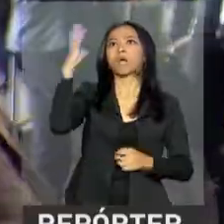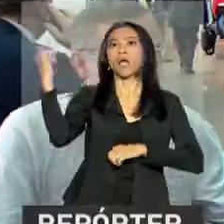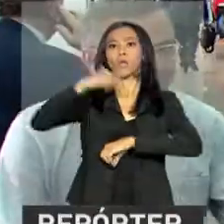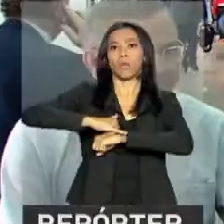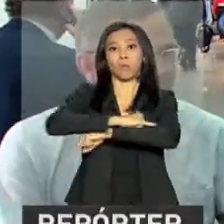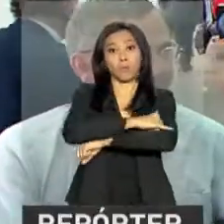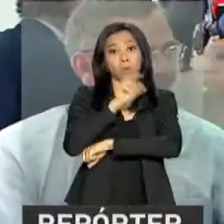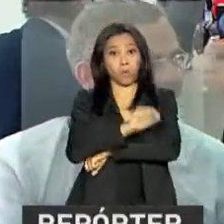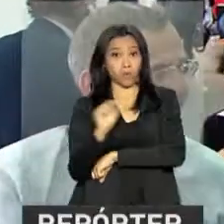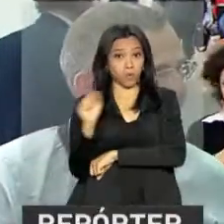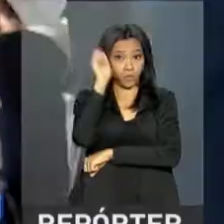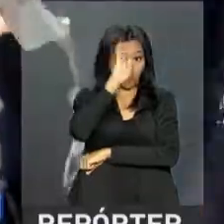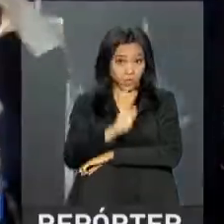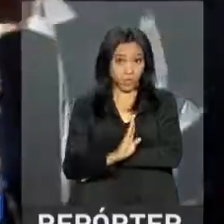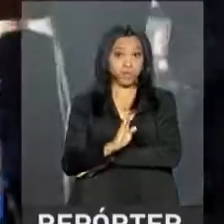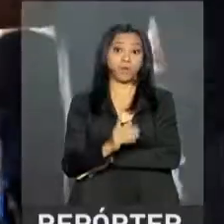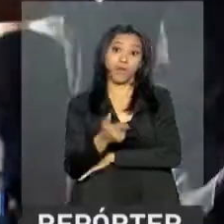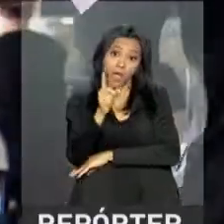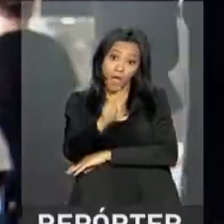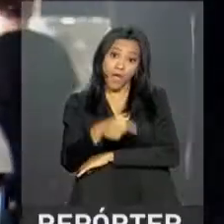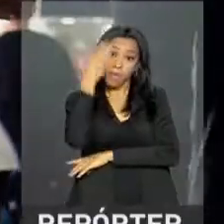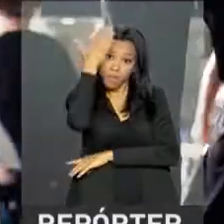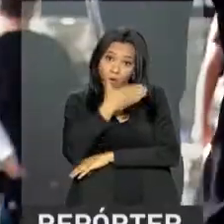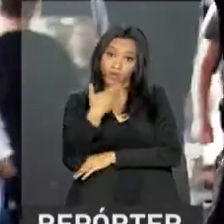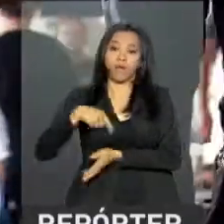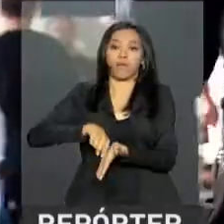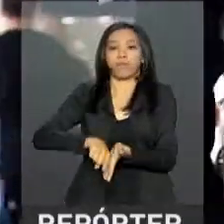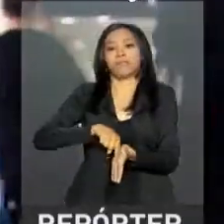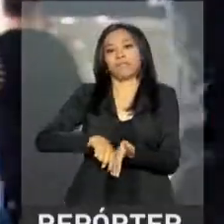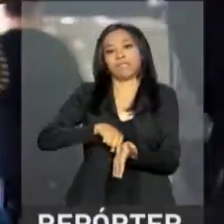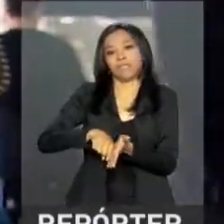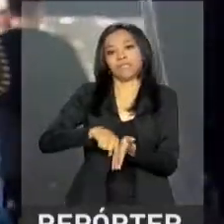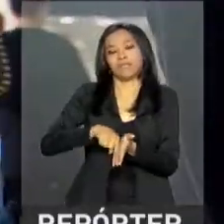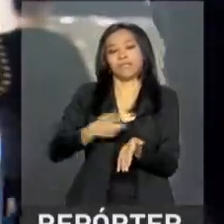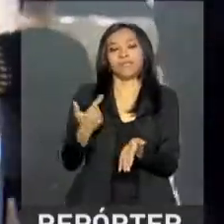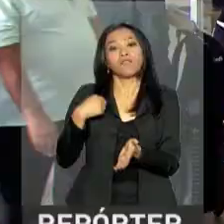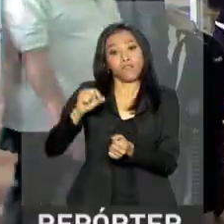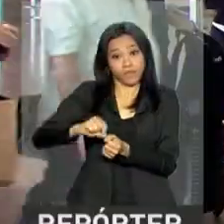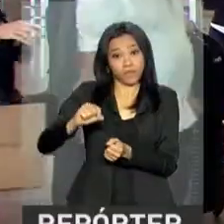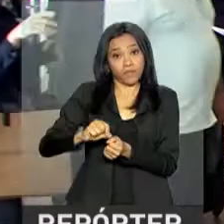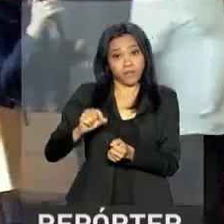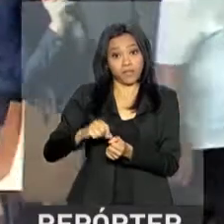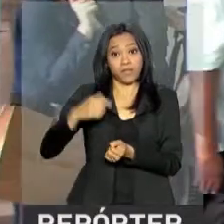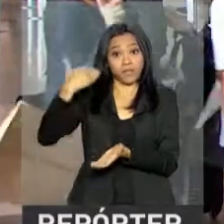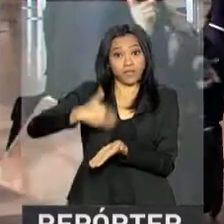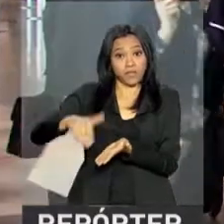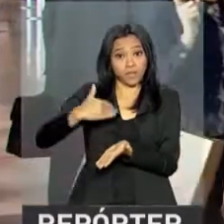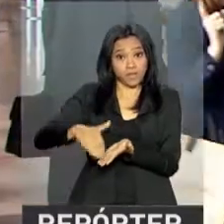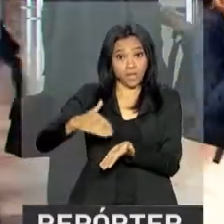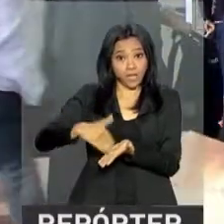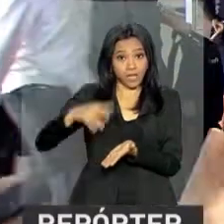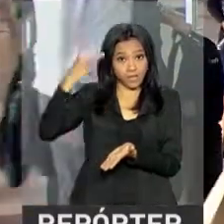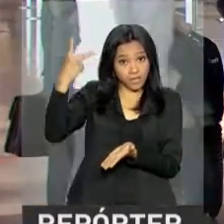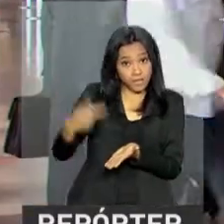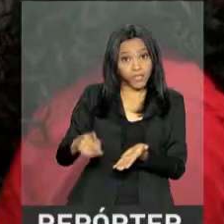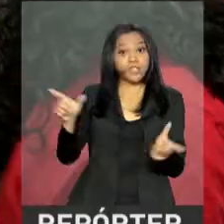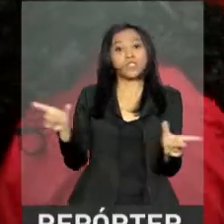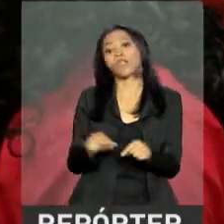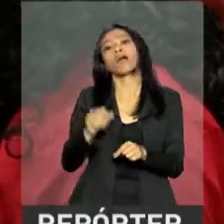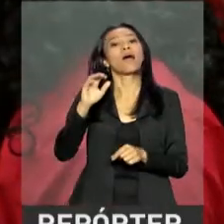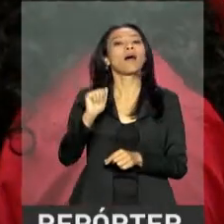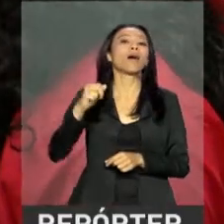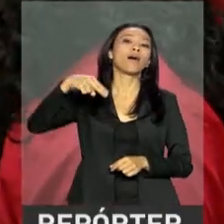por eles todos os dias é o que mostra pesquisa de satisfação do passageiro da secretaria nacional de aviação civil